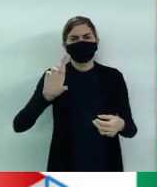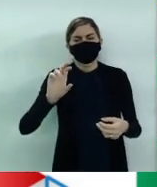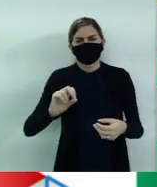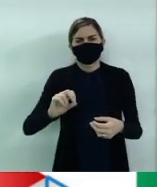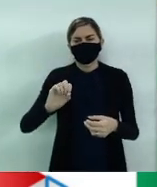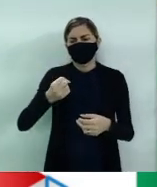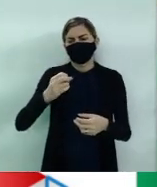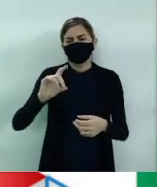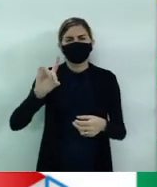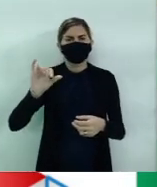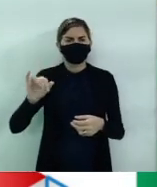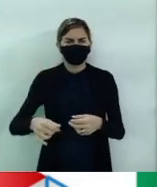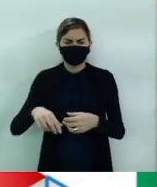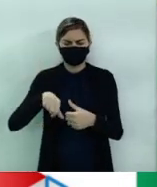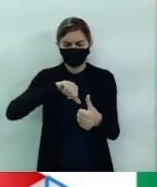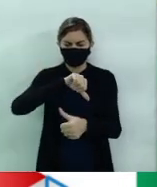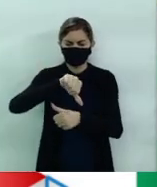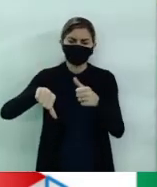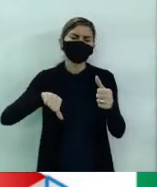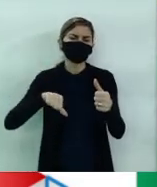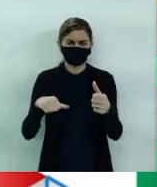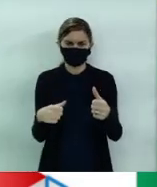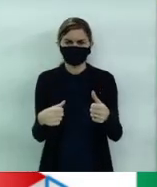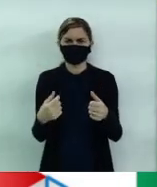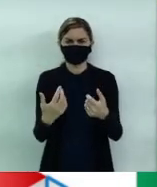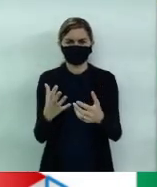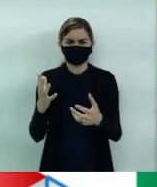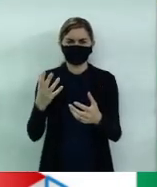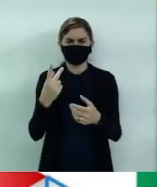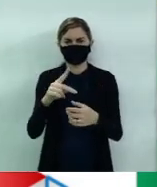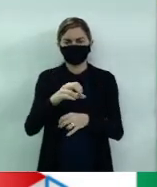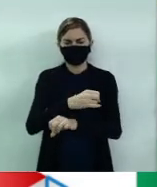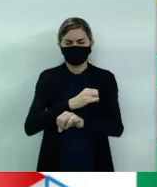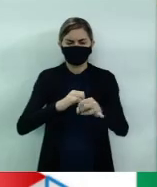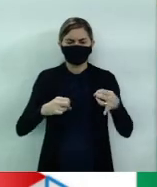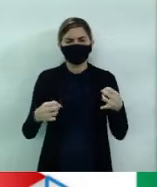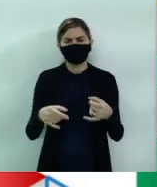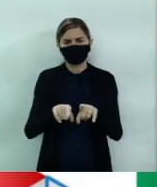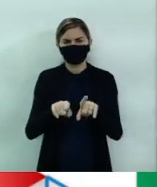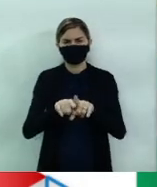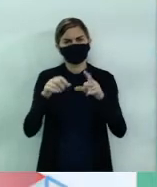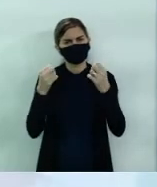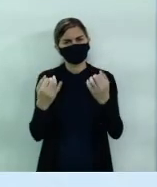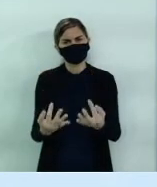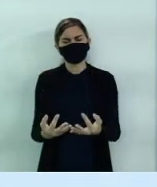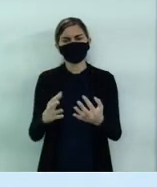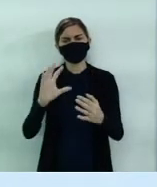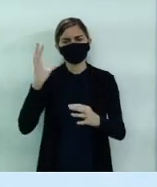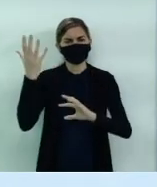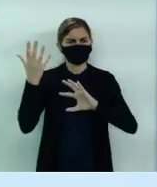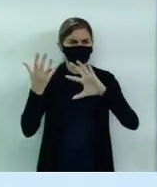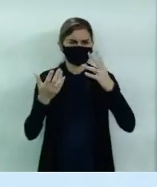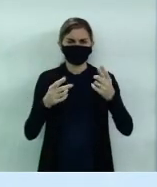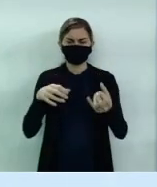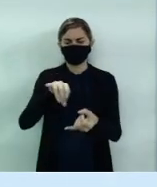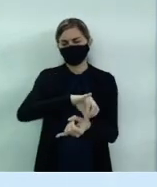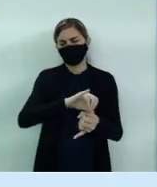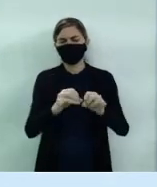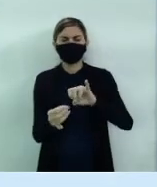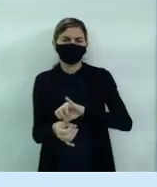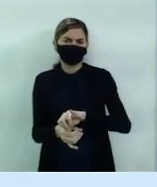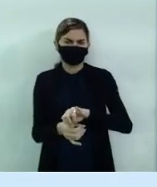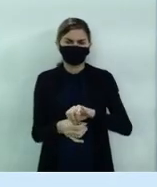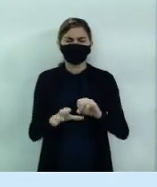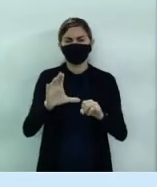uma alteração aí, rompendo-se em seus íons. Então, trata-se de um fenômeno que é químico.